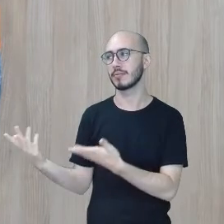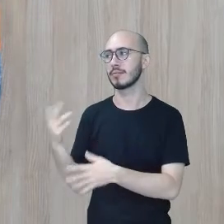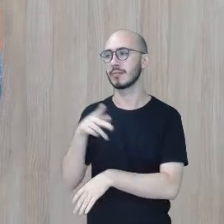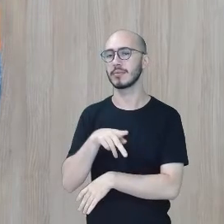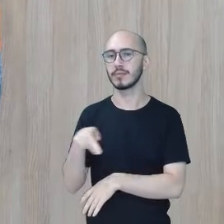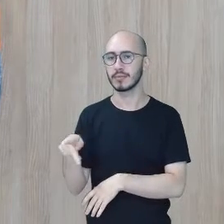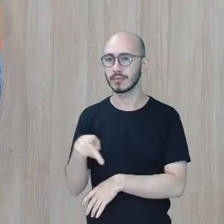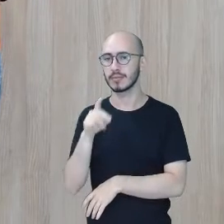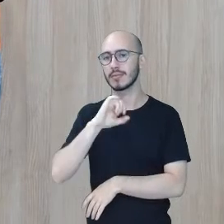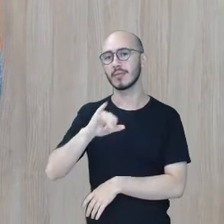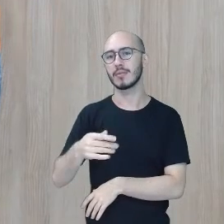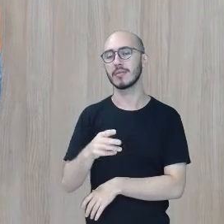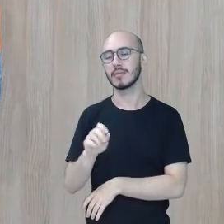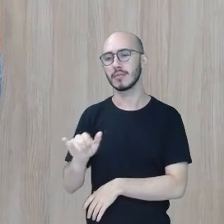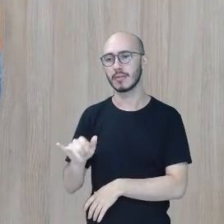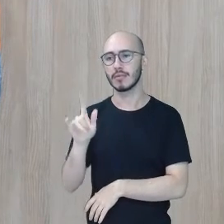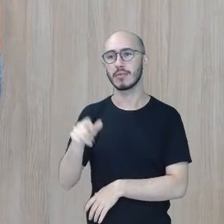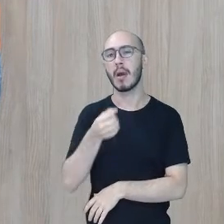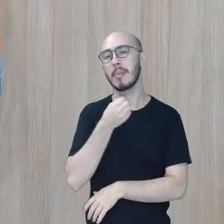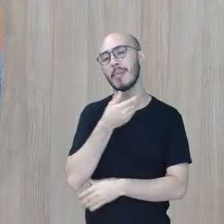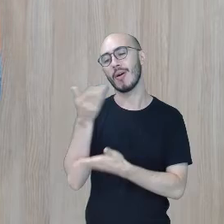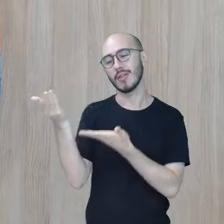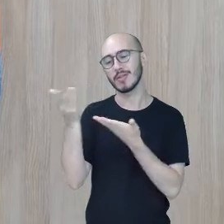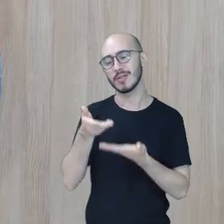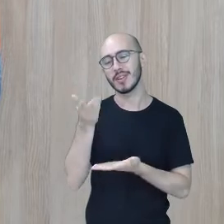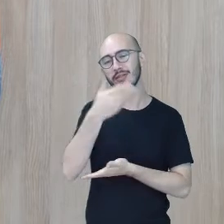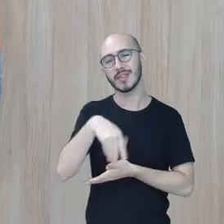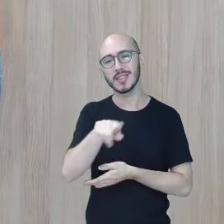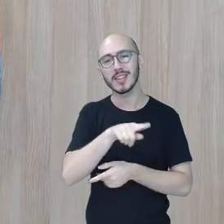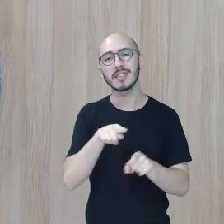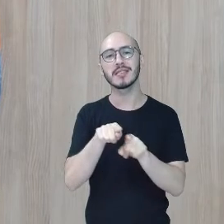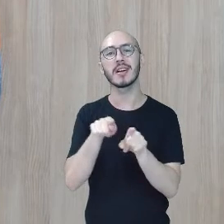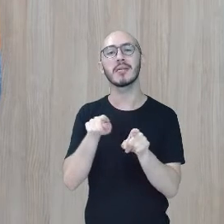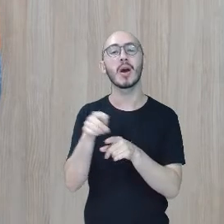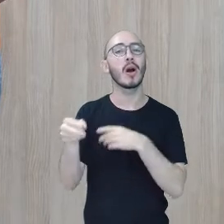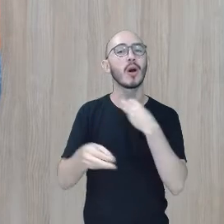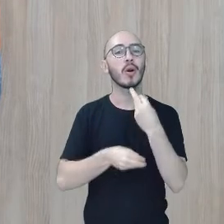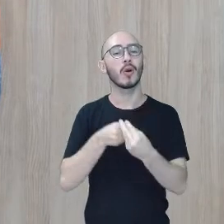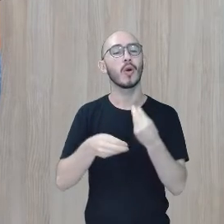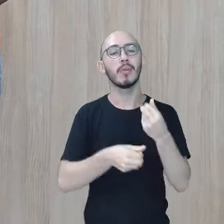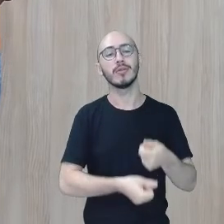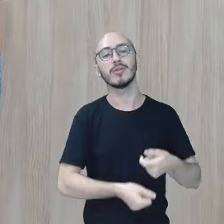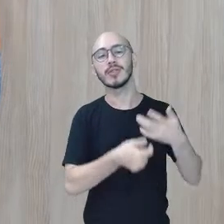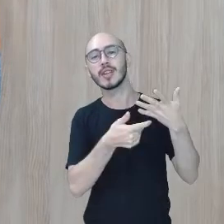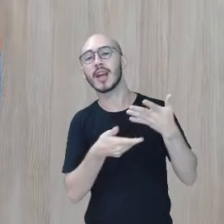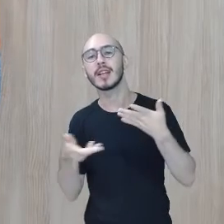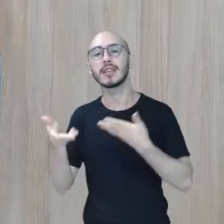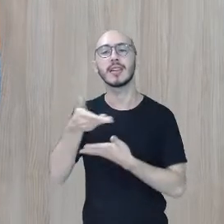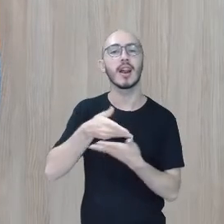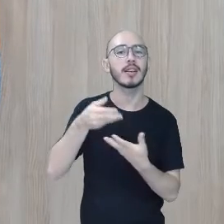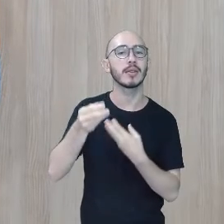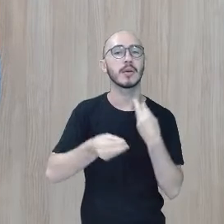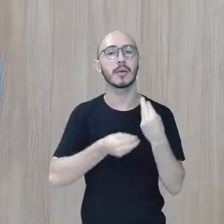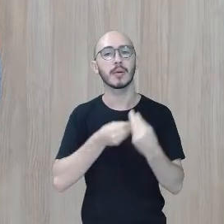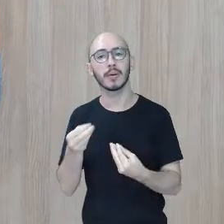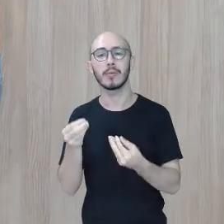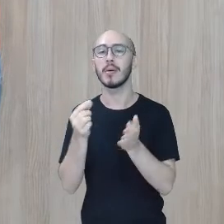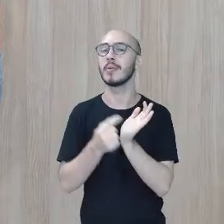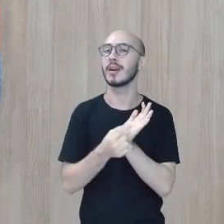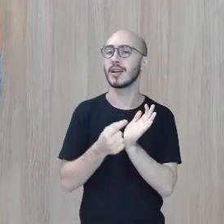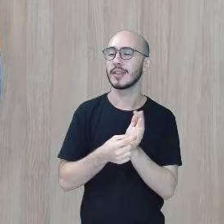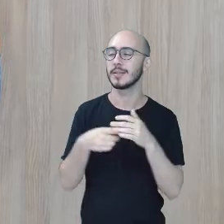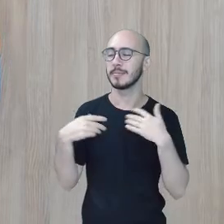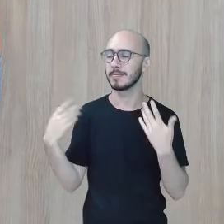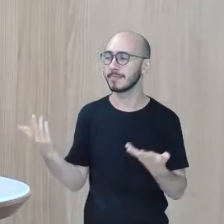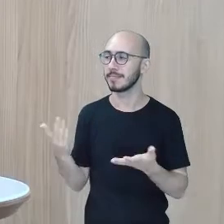para minha querida Jeanne, para ela dar as boas-vindas aí para vocês e falar como está a movimentação no chat aí também sobre o nosso